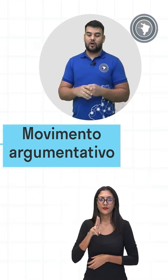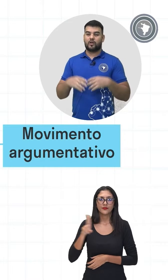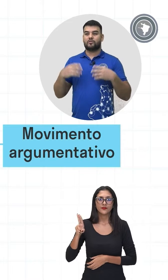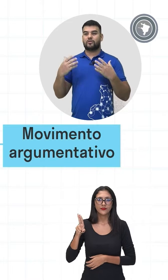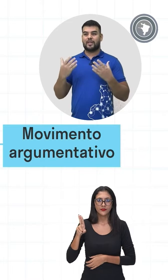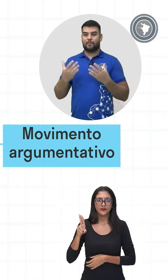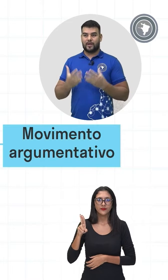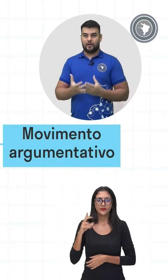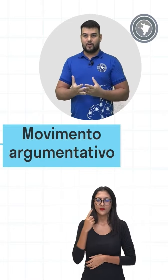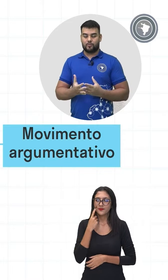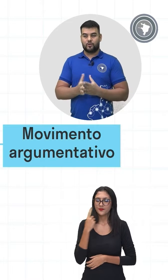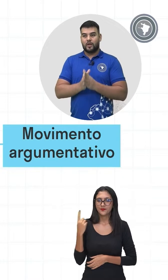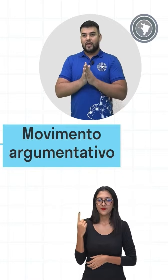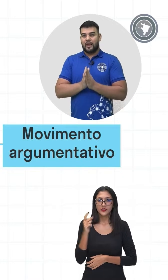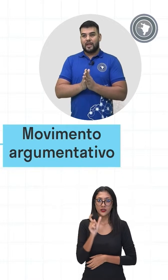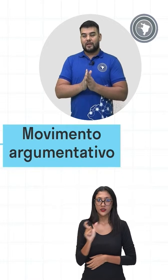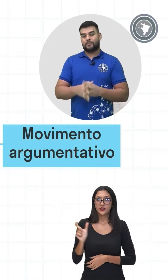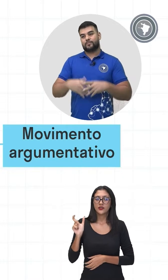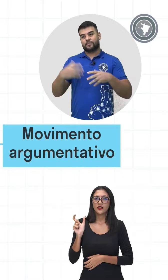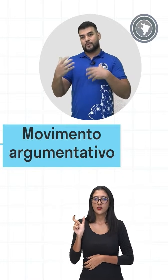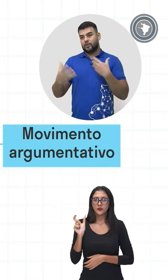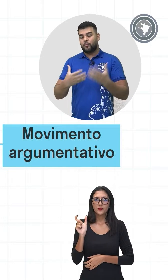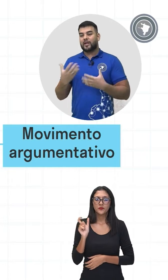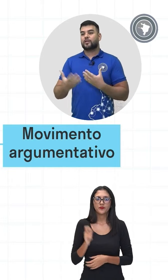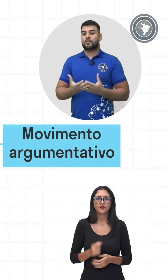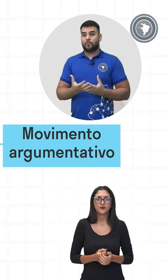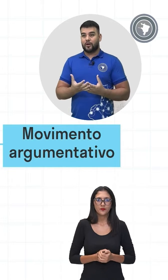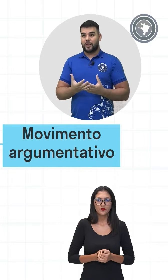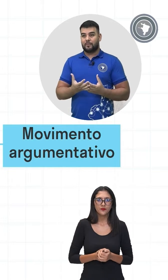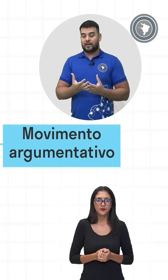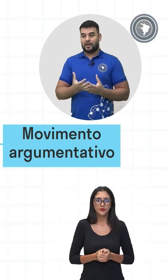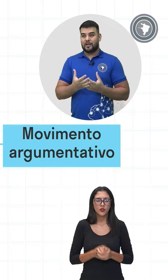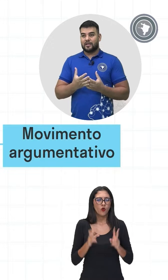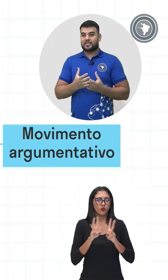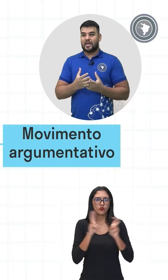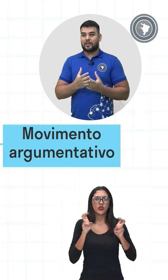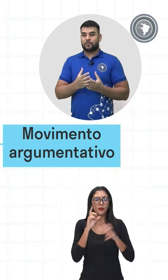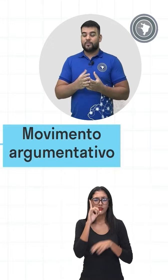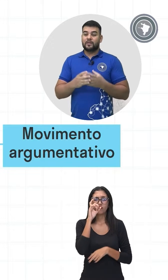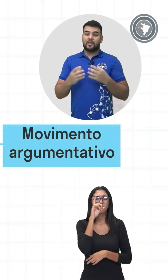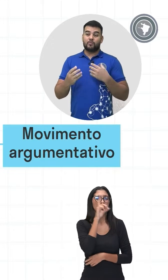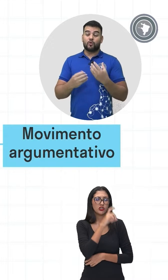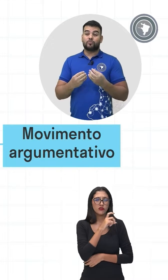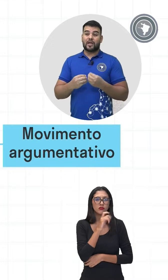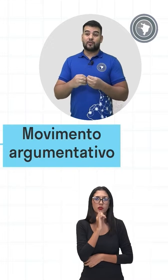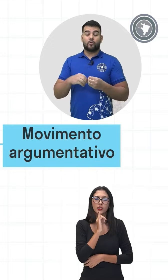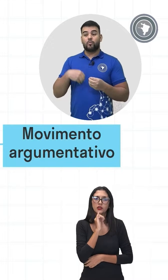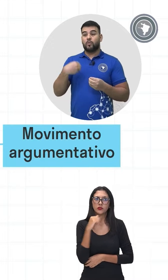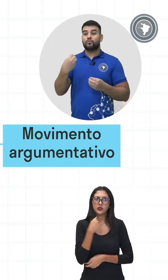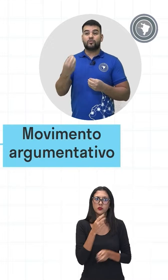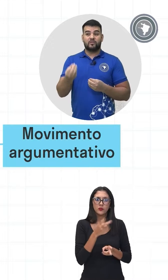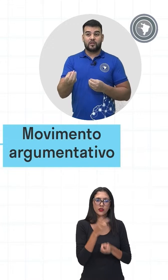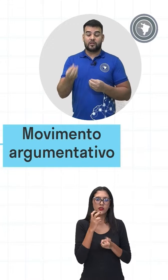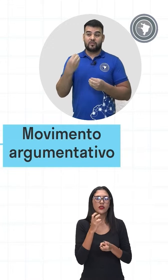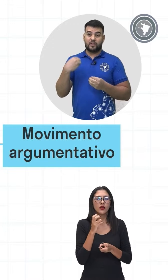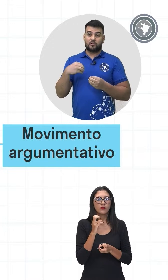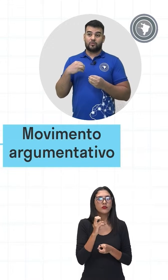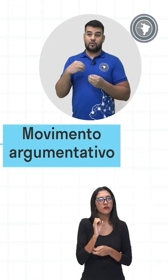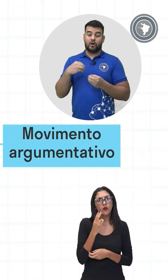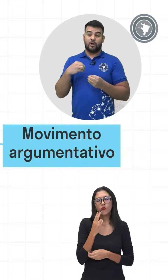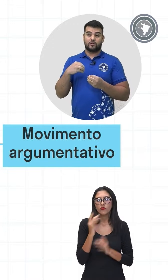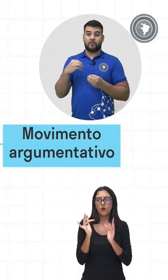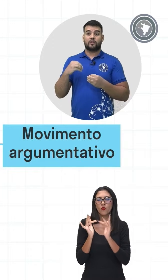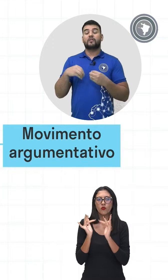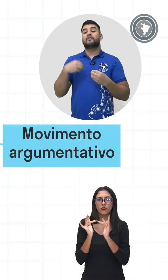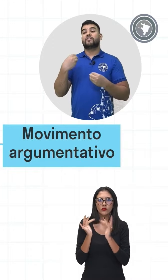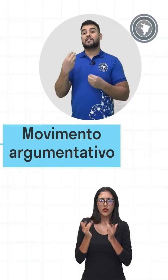Quando nós nos deparamos em uma questão polêmica, certo? Temos contato com um ponto de vista diferente